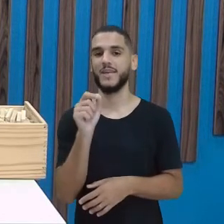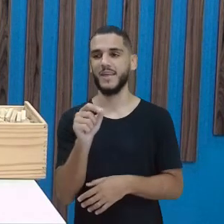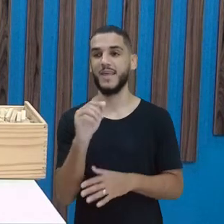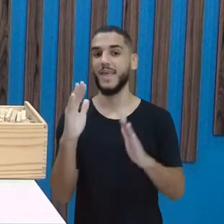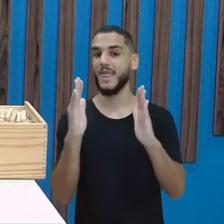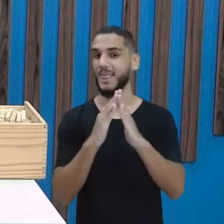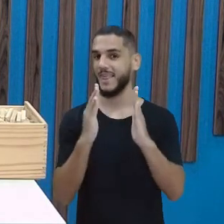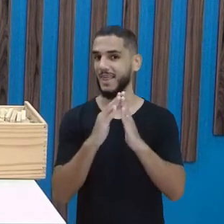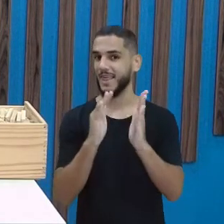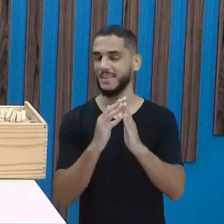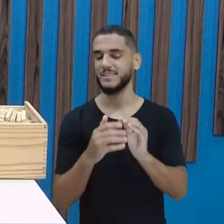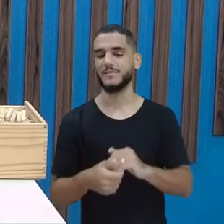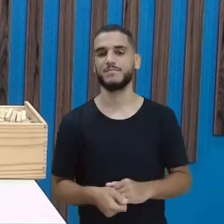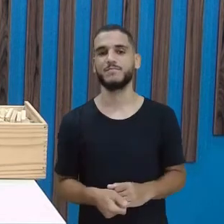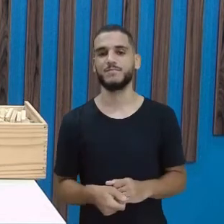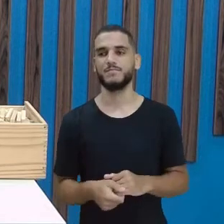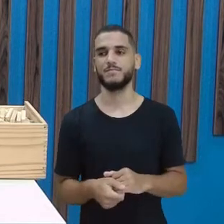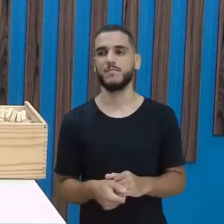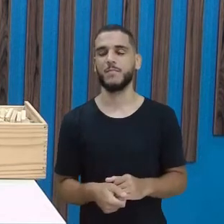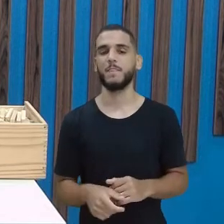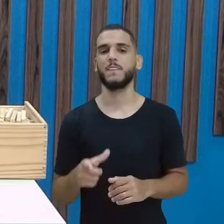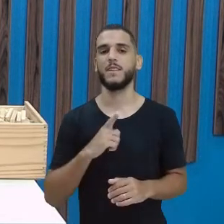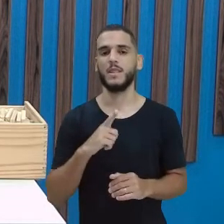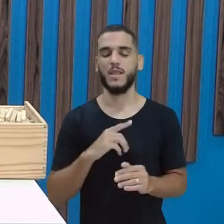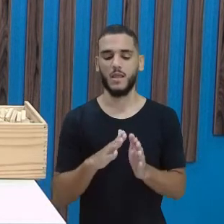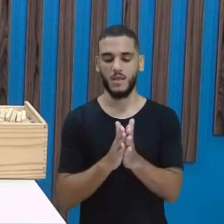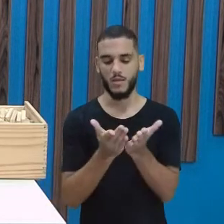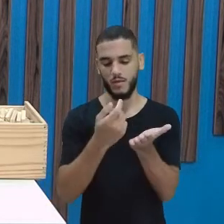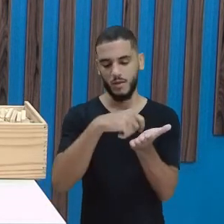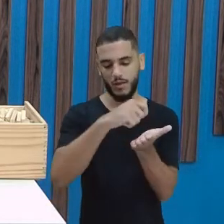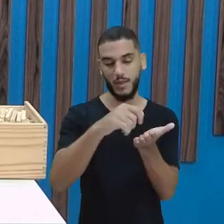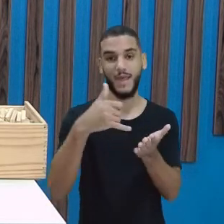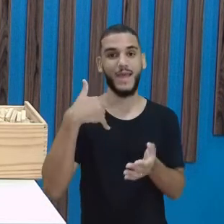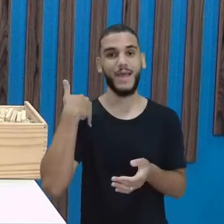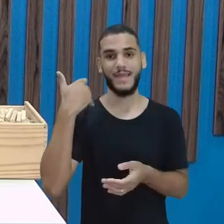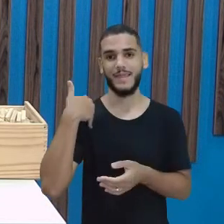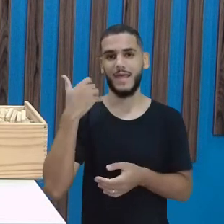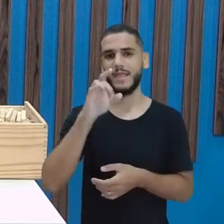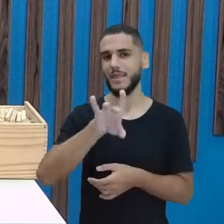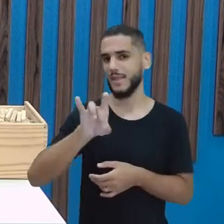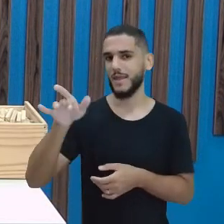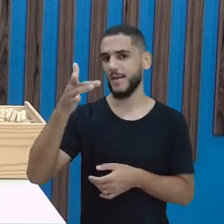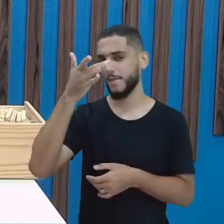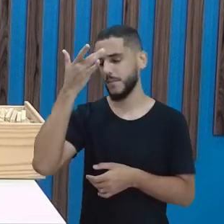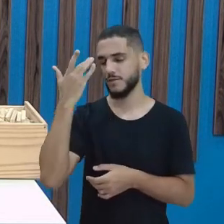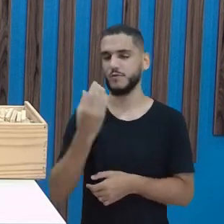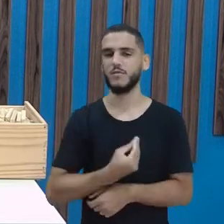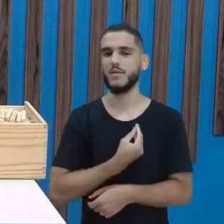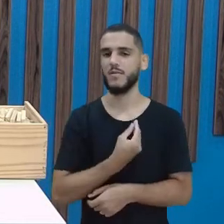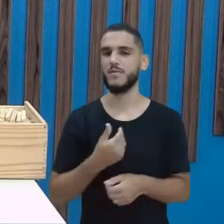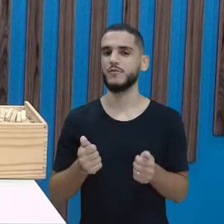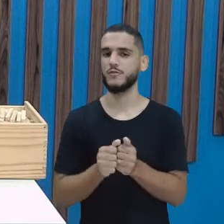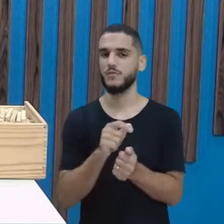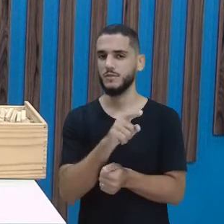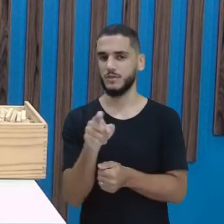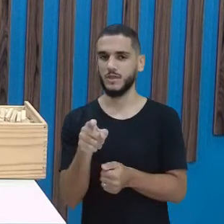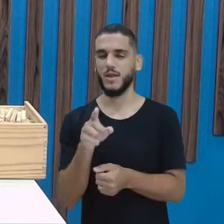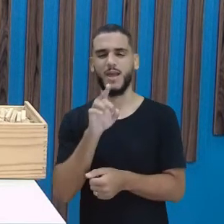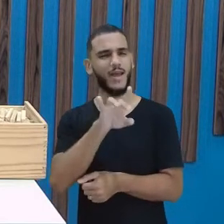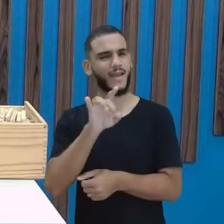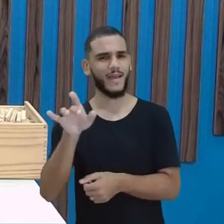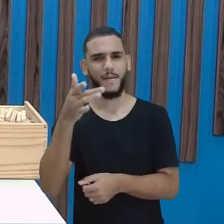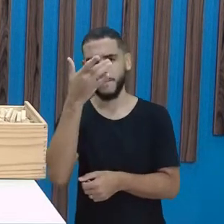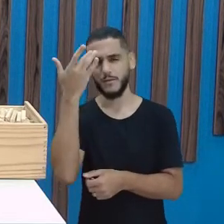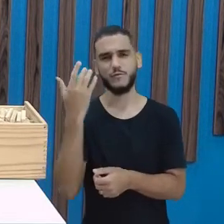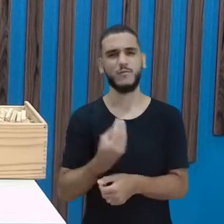em casa? Anotem no caderninho a idade de cada um que mora com vocês, de cada uma das